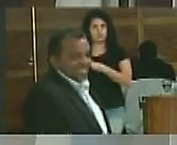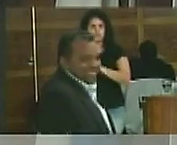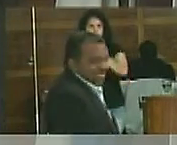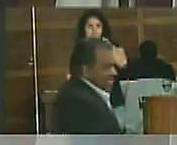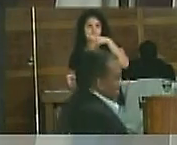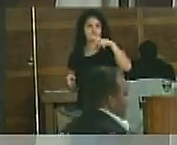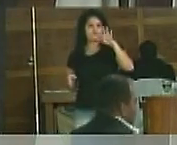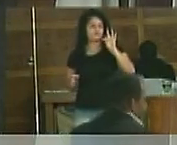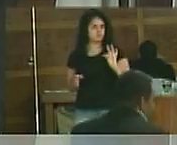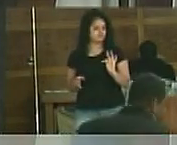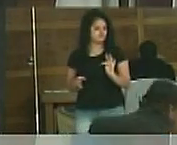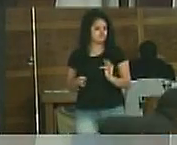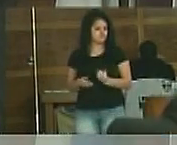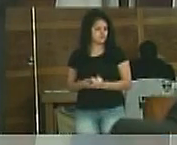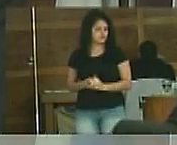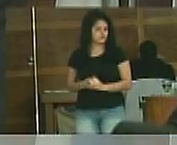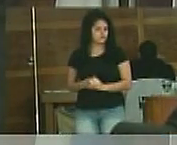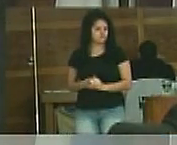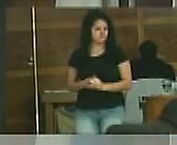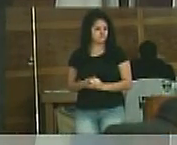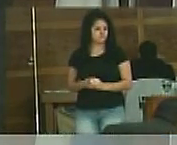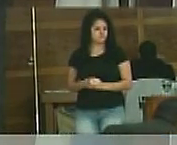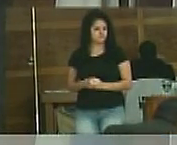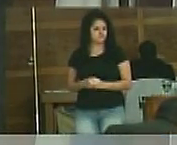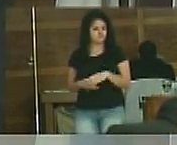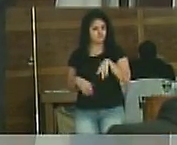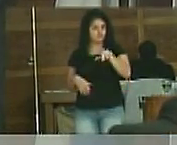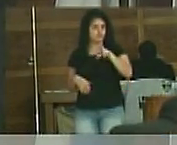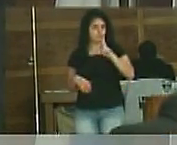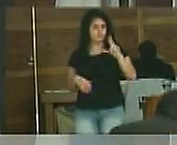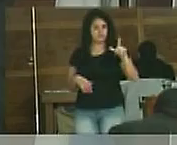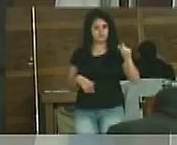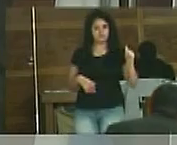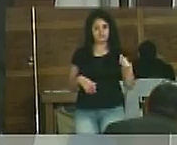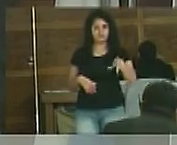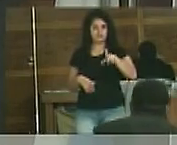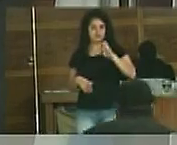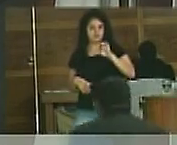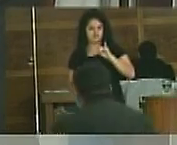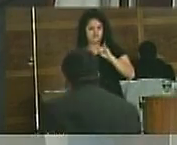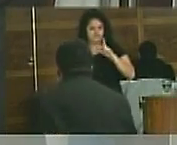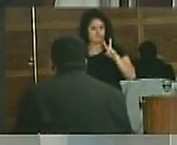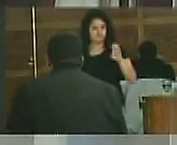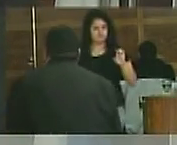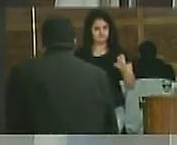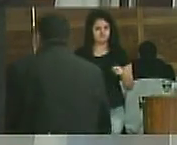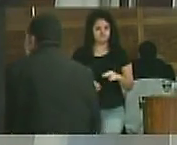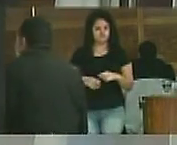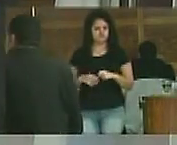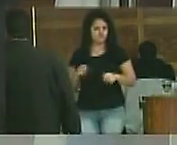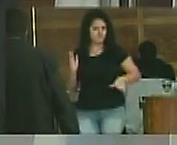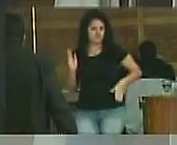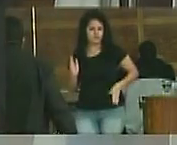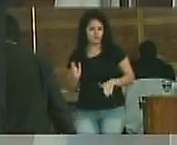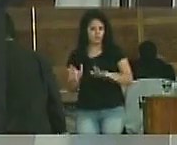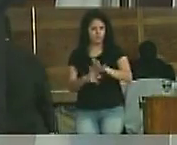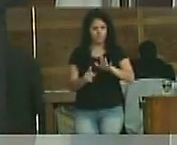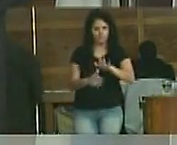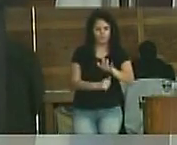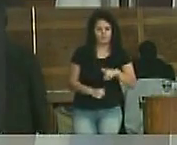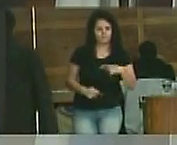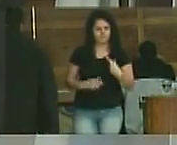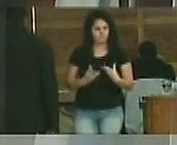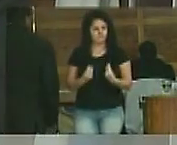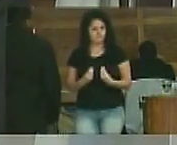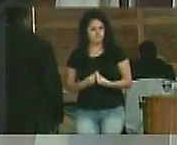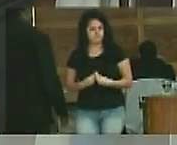isso aqui. Porra, Lula livre, Lula livre. Lá pra tua casa, porra. Lula livre, vagabundo, roubou pra cacete, aí leva